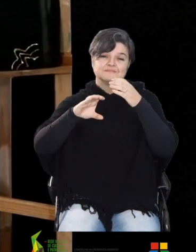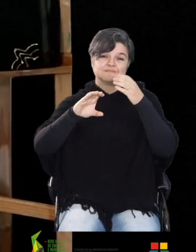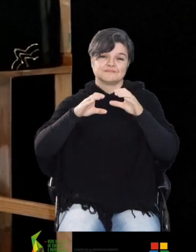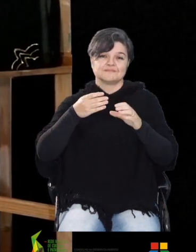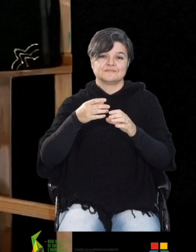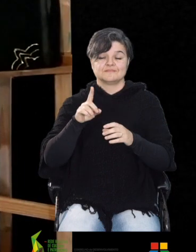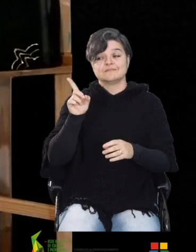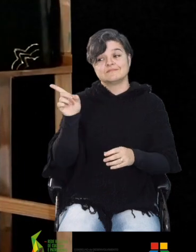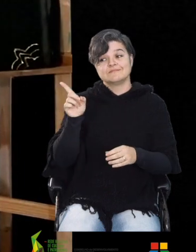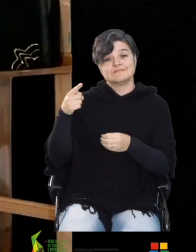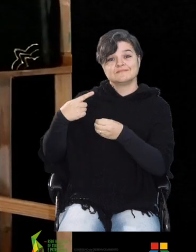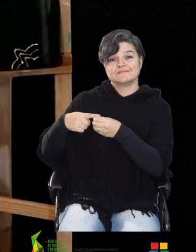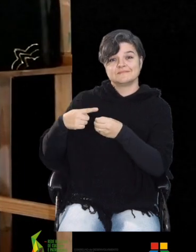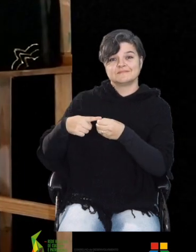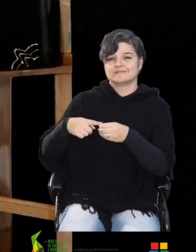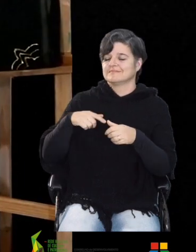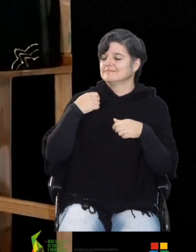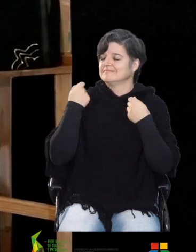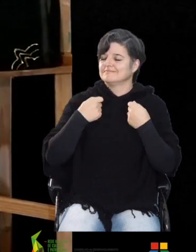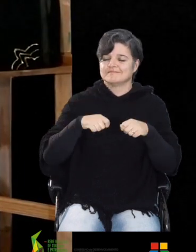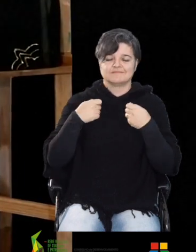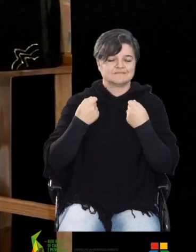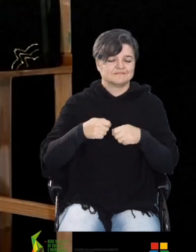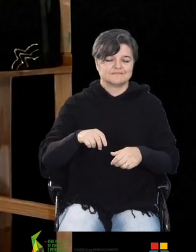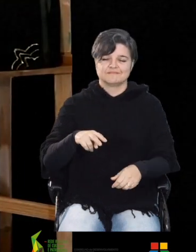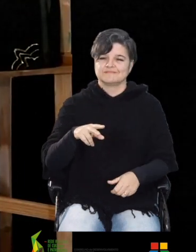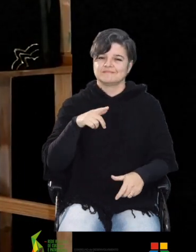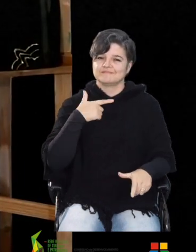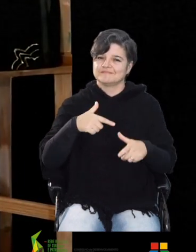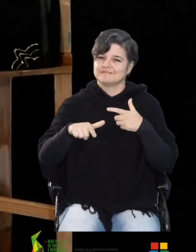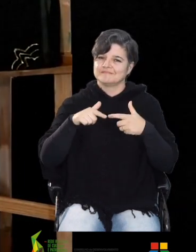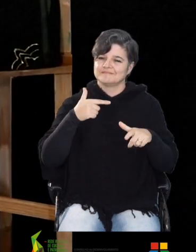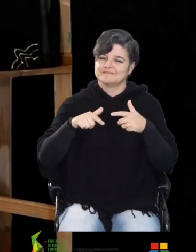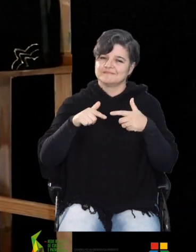lá eu não preciso